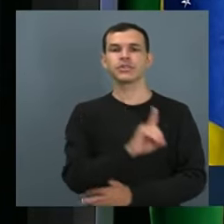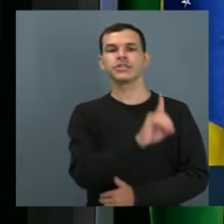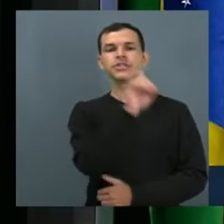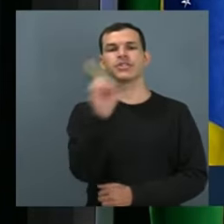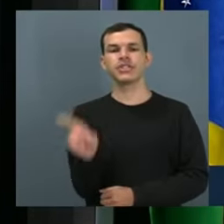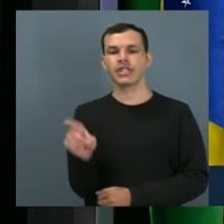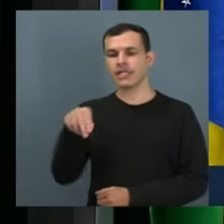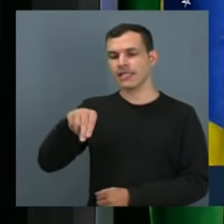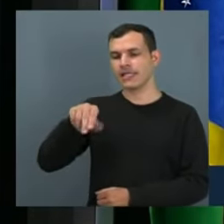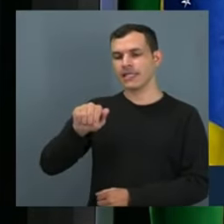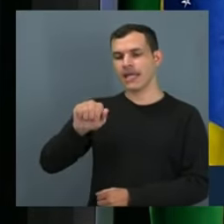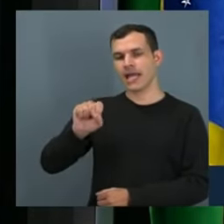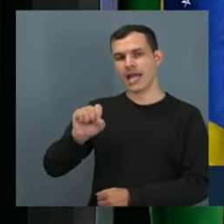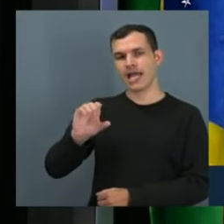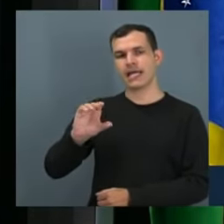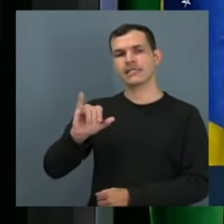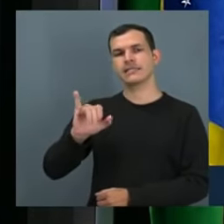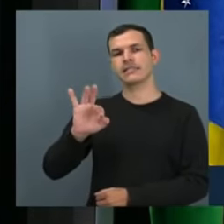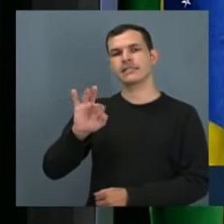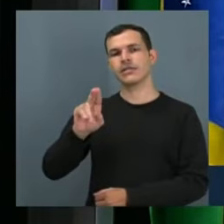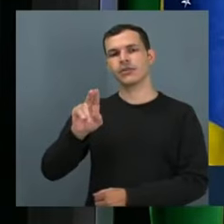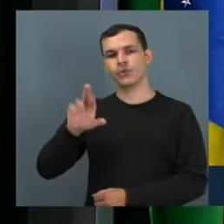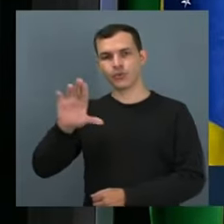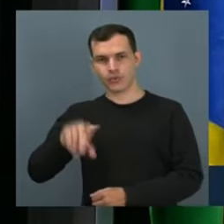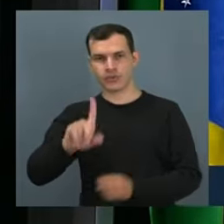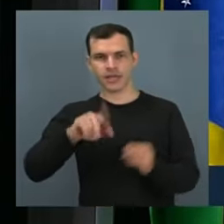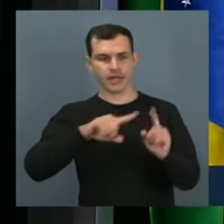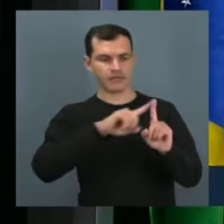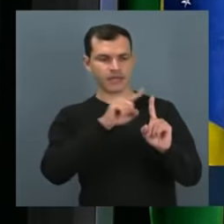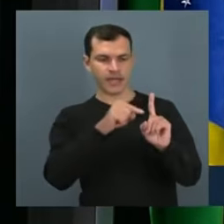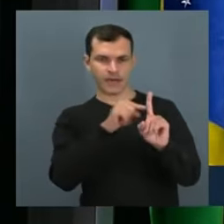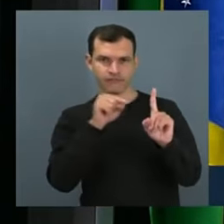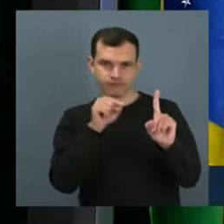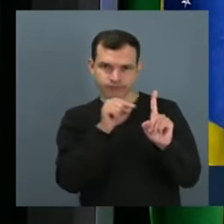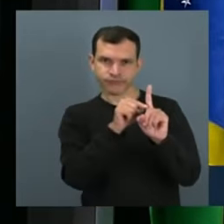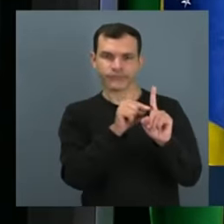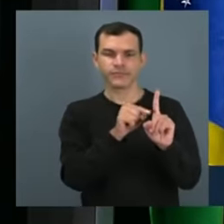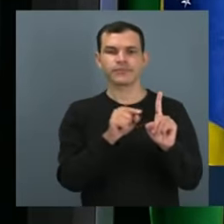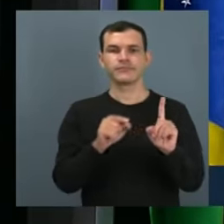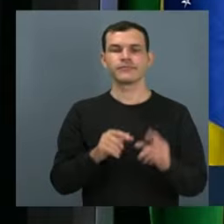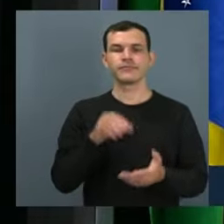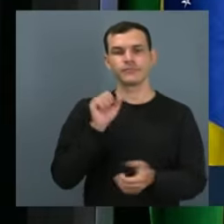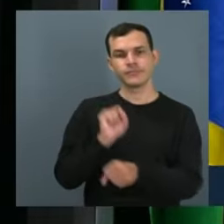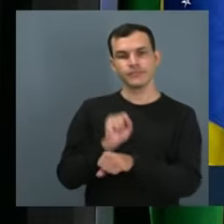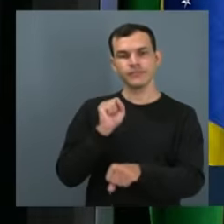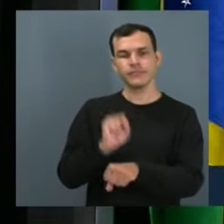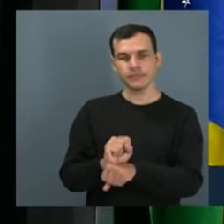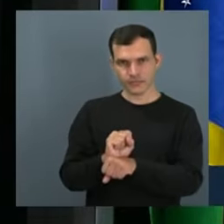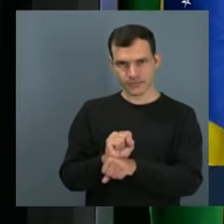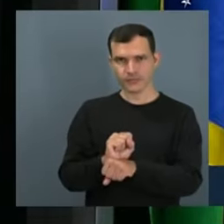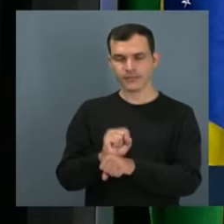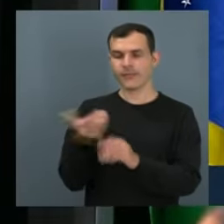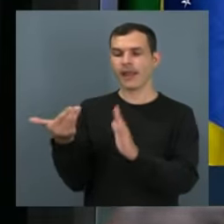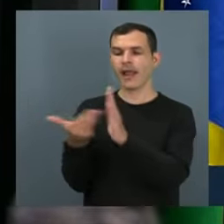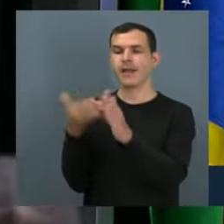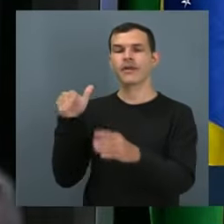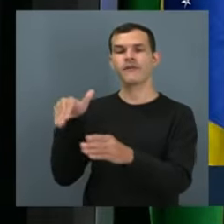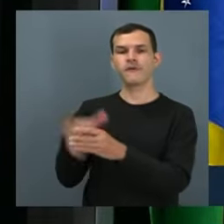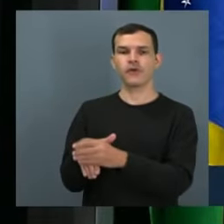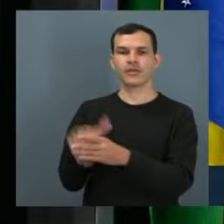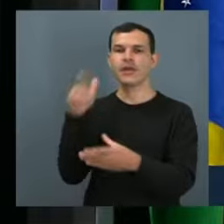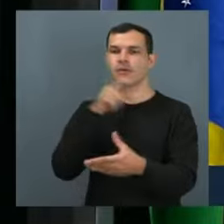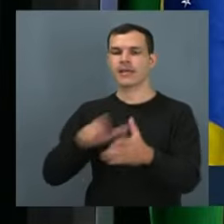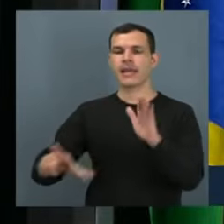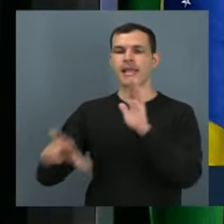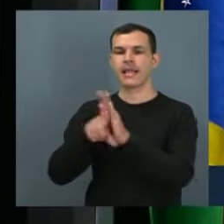8 de outubro, já está só a Câmara votar para virar lei. O caminho justo e